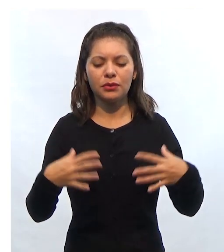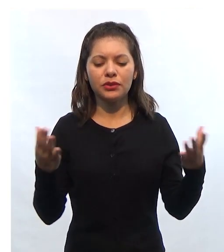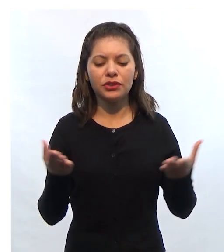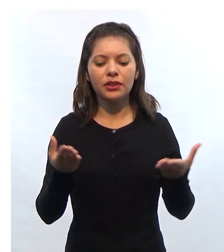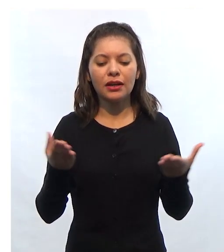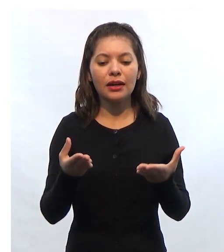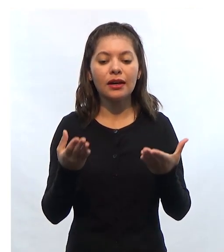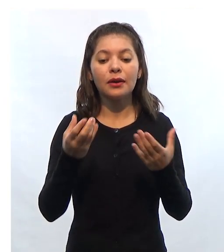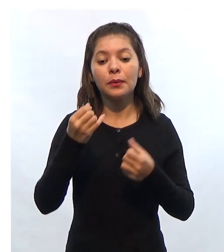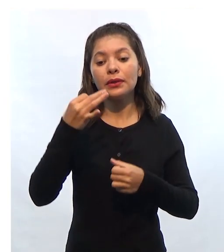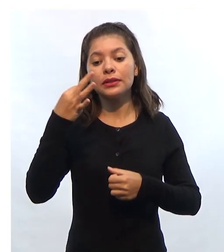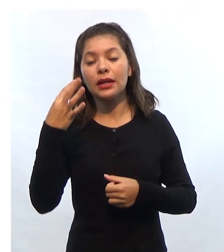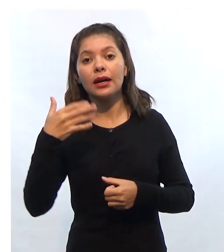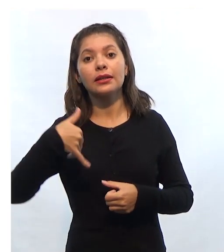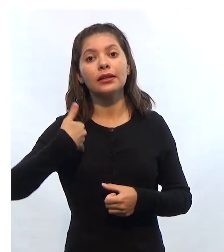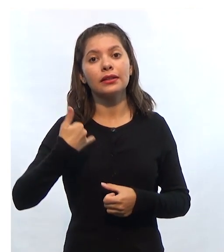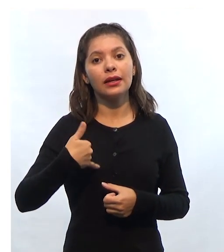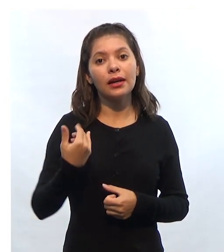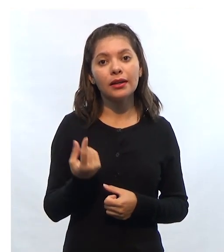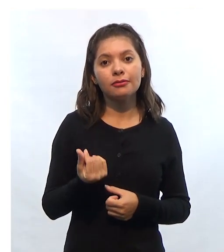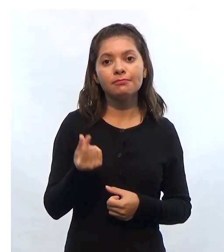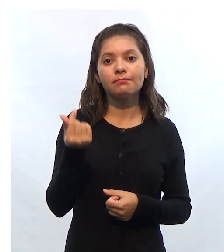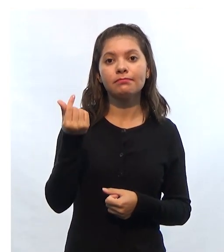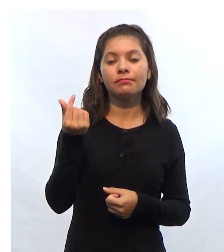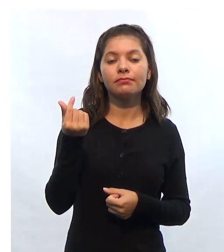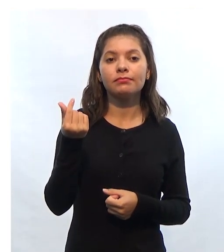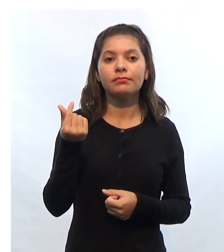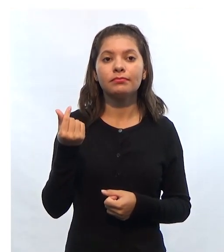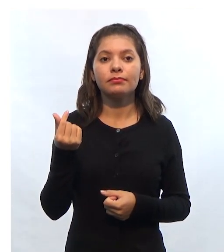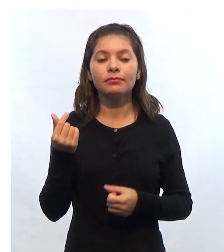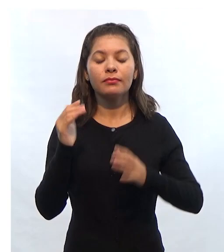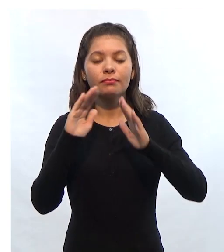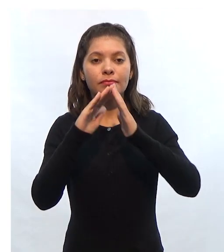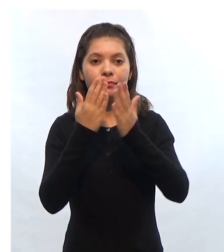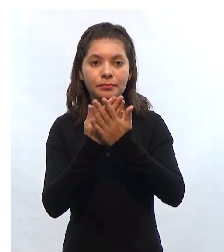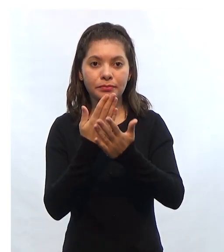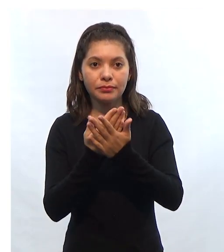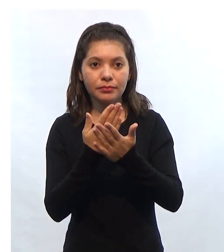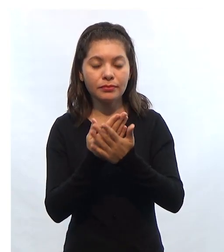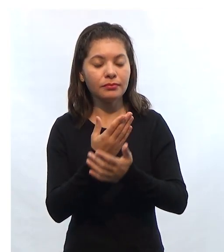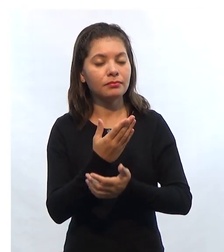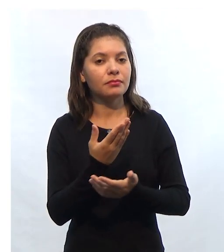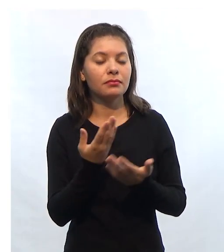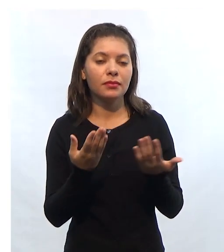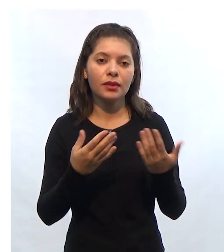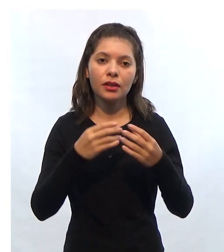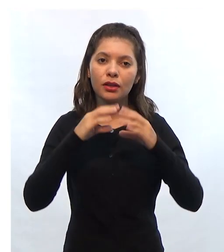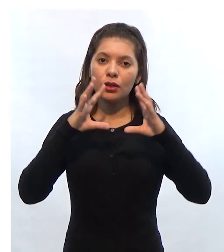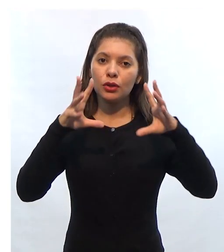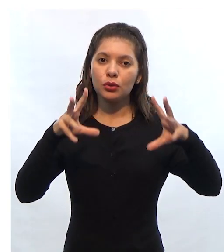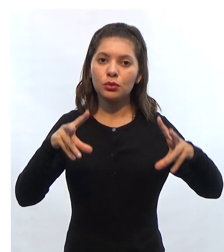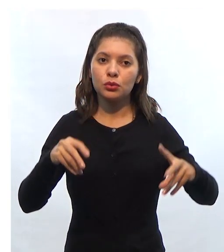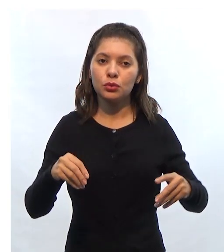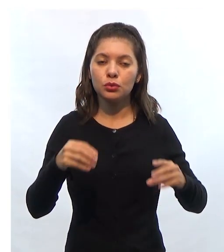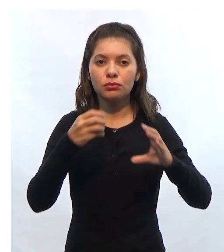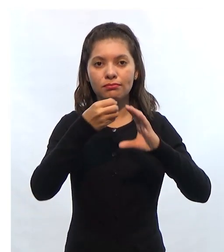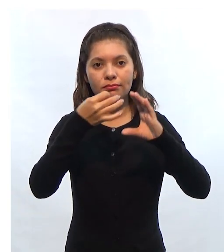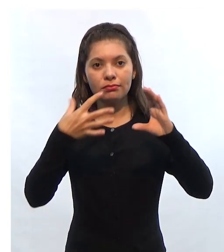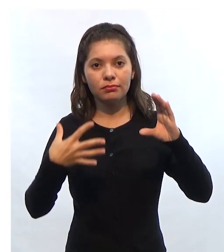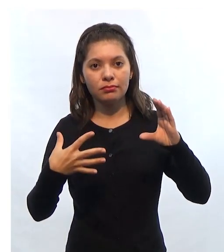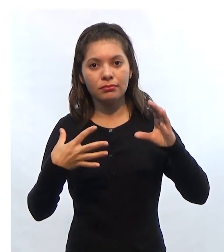Que é a quantidade de população, a idade, a classe social, a escolaridade, né? Tudo isso são